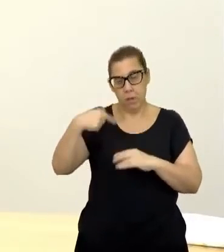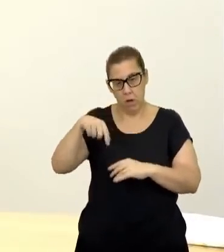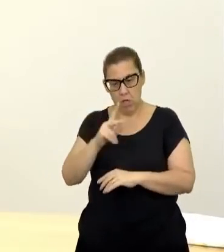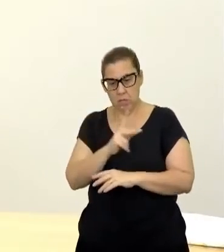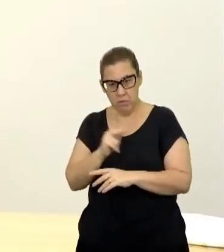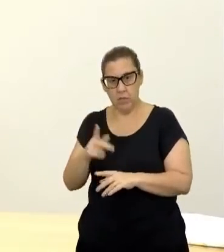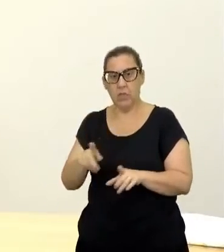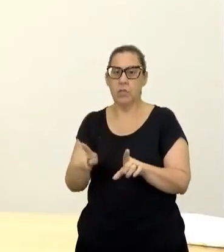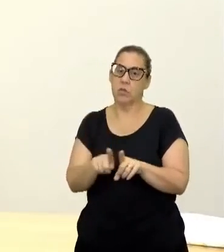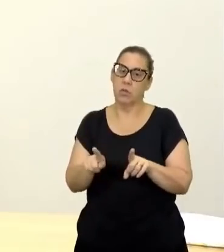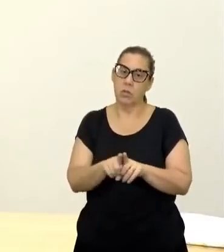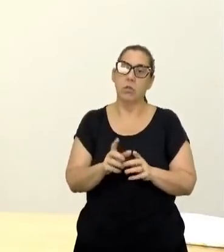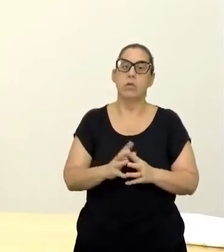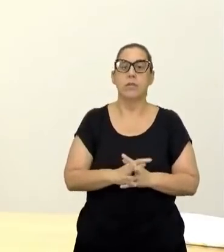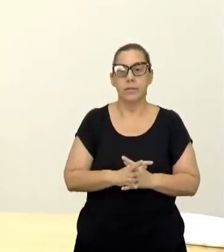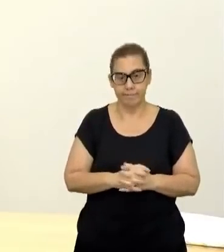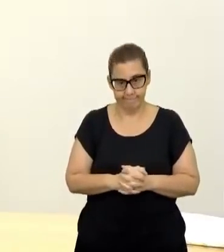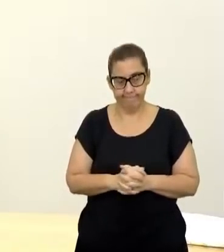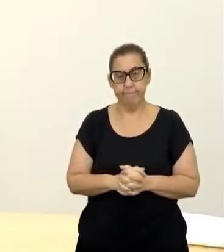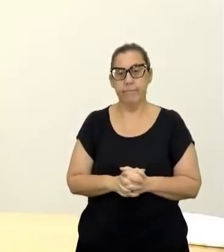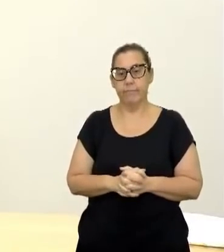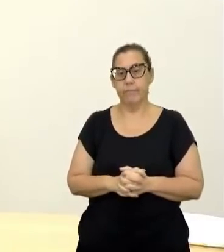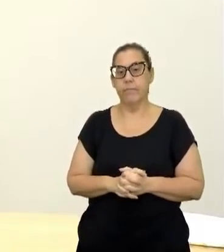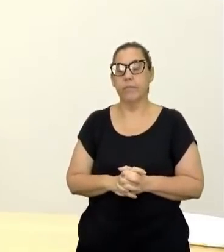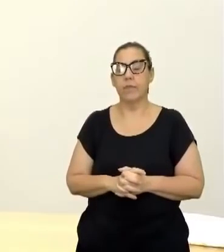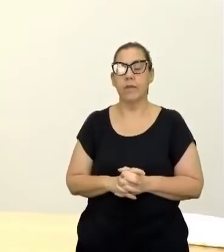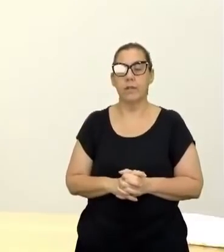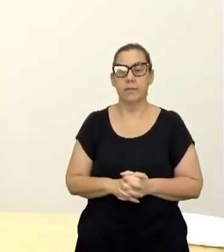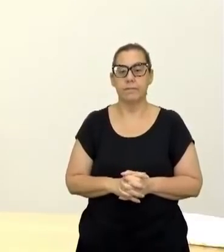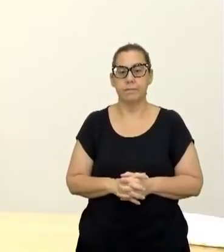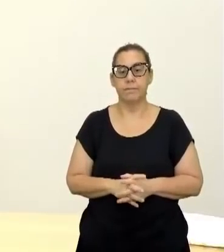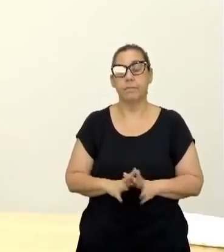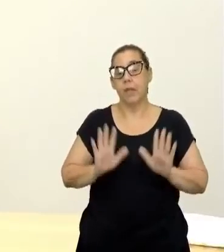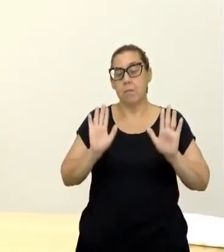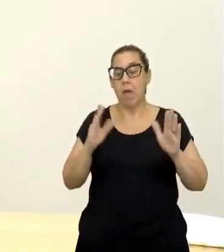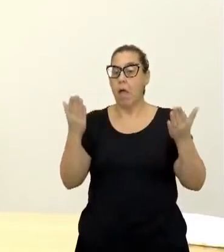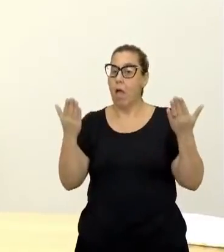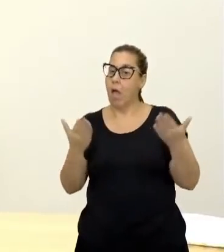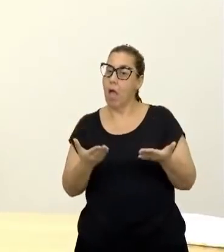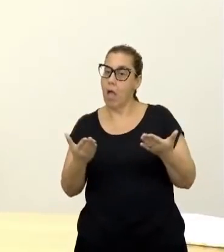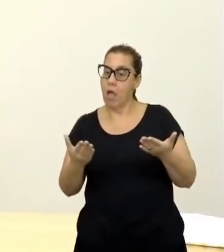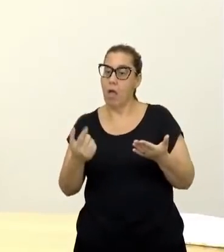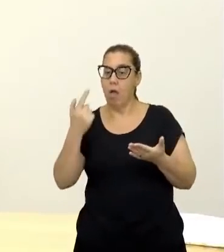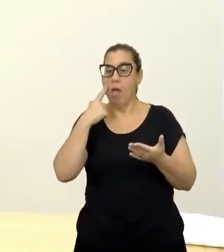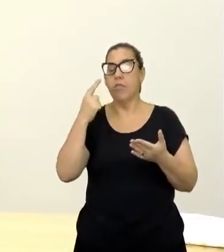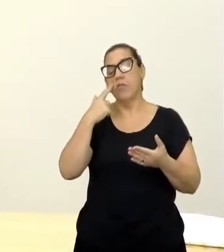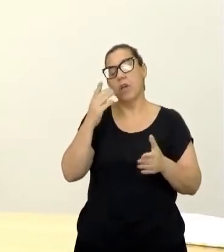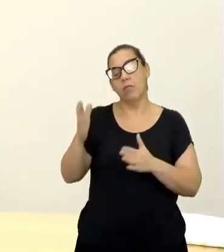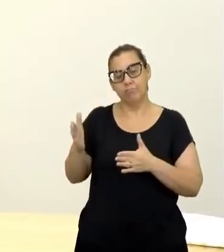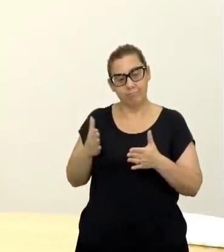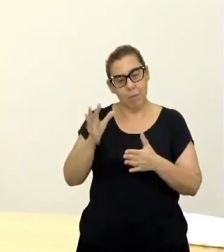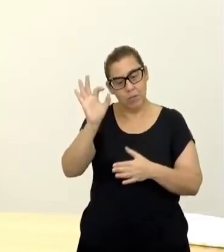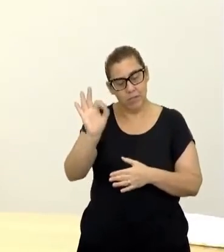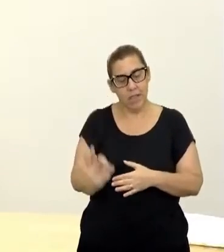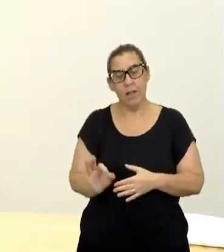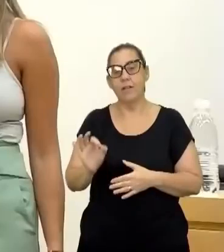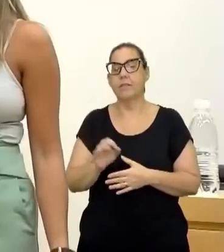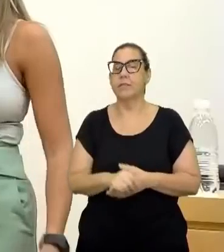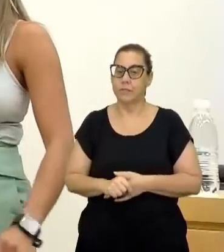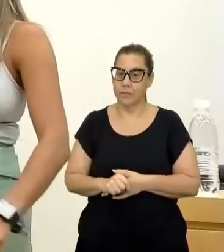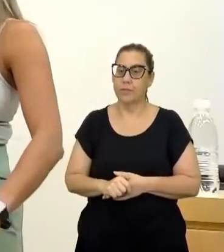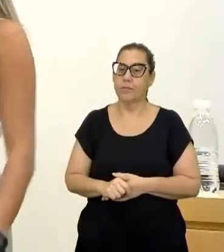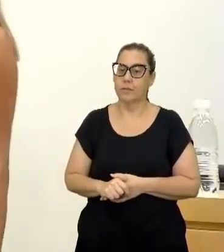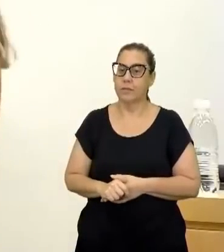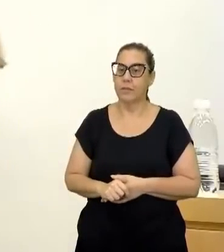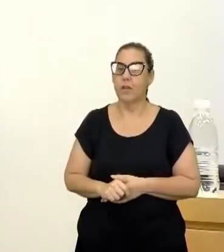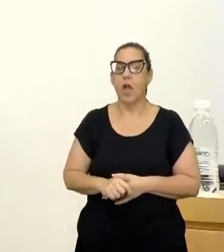que estava acostumado com criar essas situações mais, né, específicas, mas é o caminho mesmo, né? Eu gosto dela